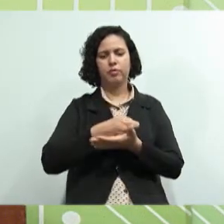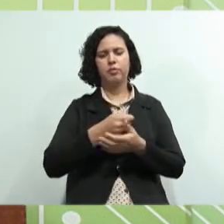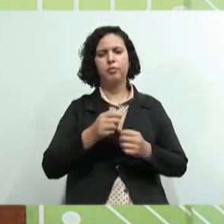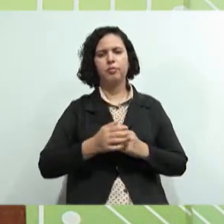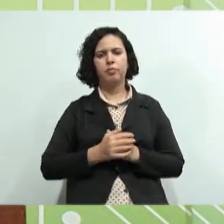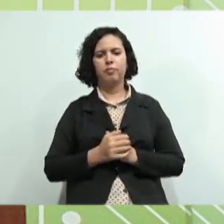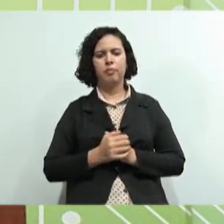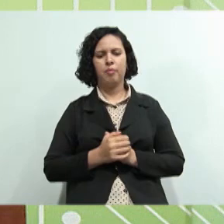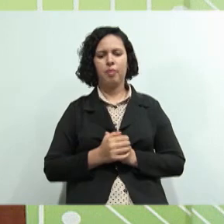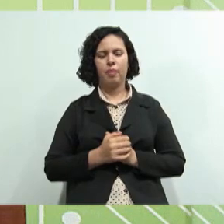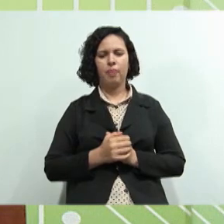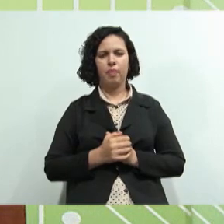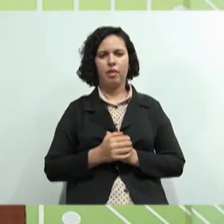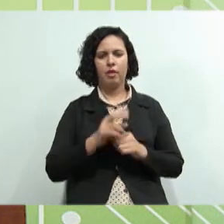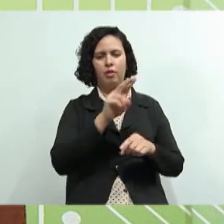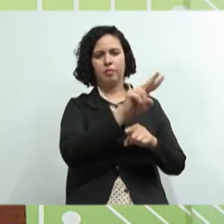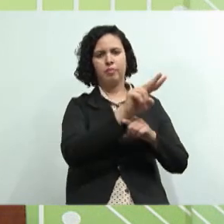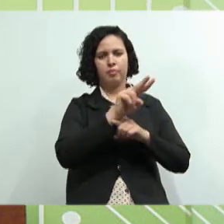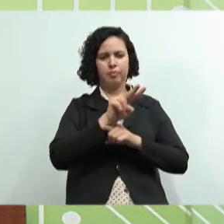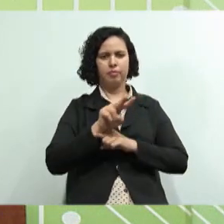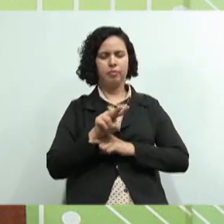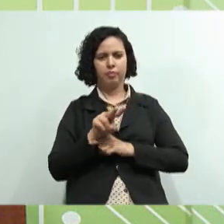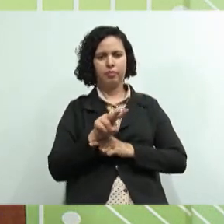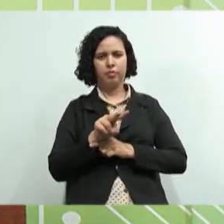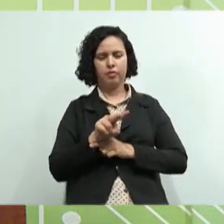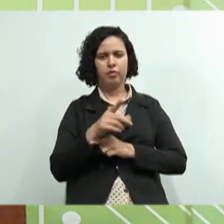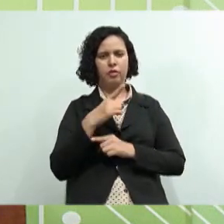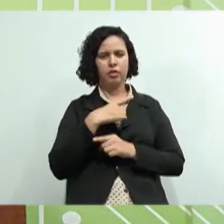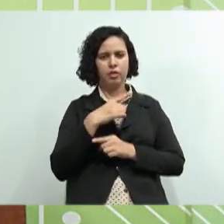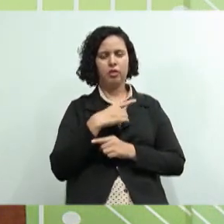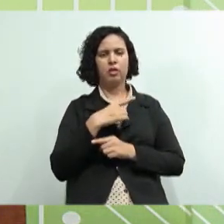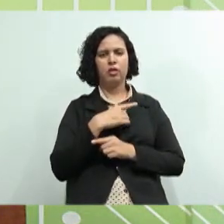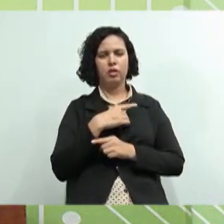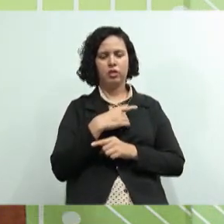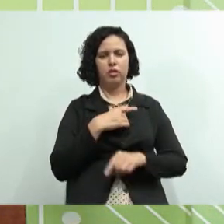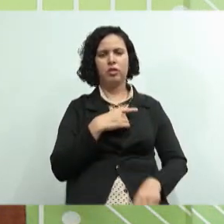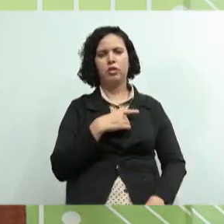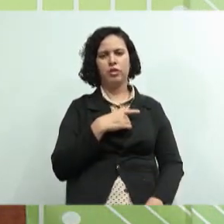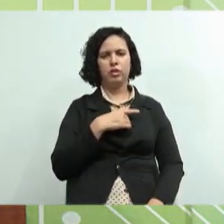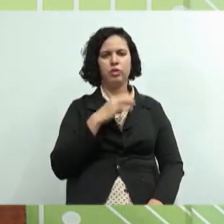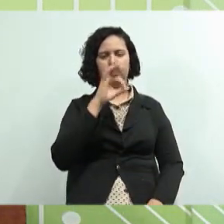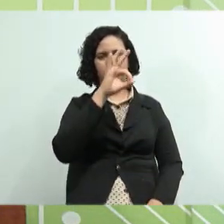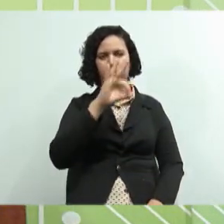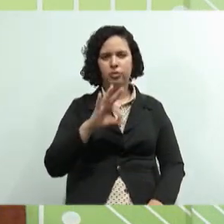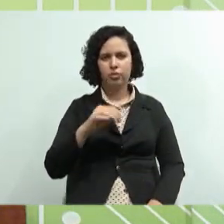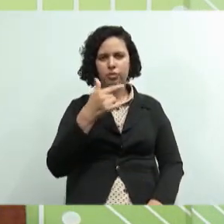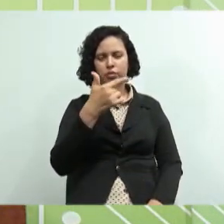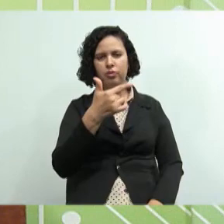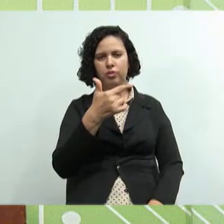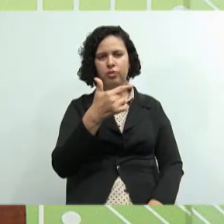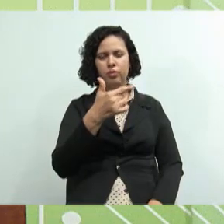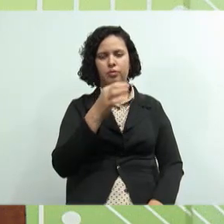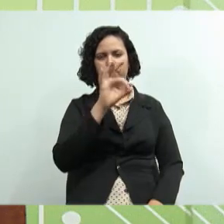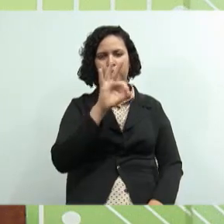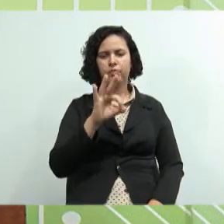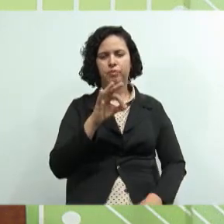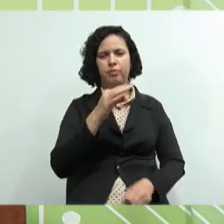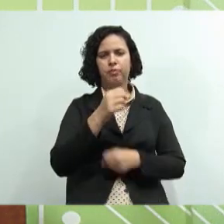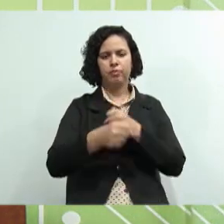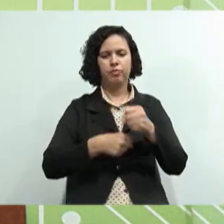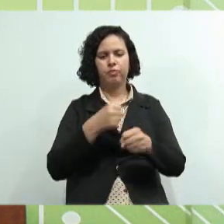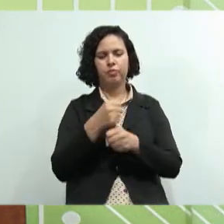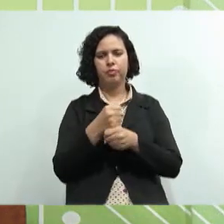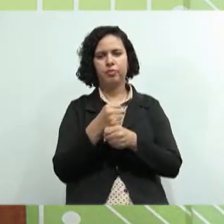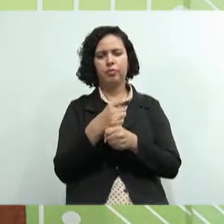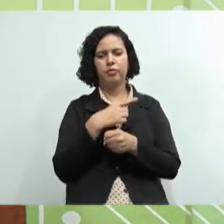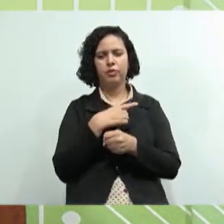menos assim: você pega o empréstimo hoje, vai correr um juros de 2% ao ano, que é o juro bem abaixo do juro do mercado, e aí você